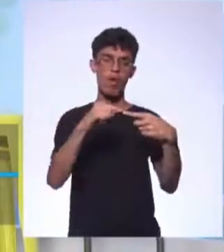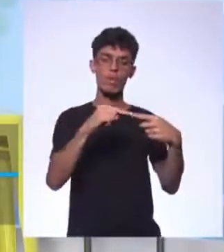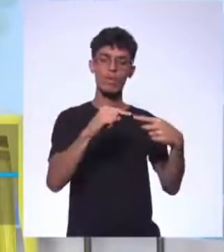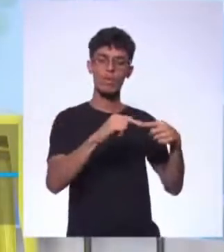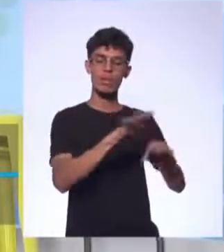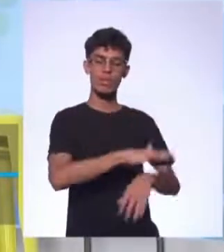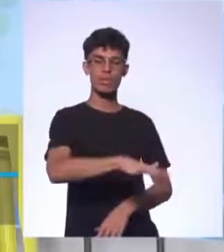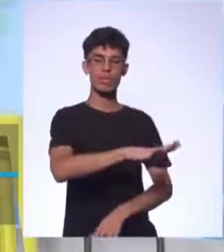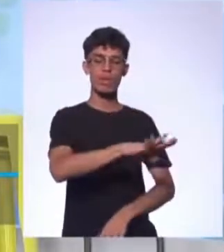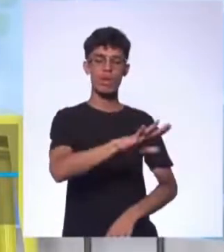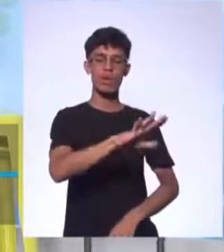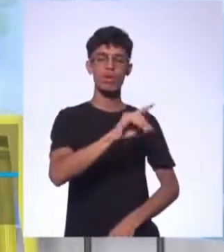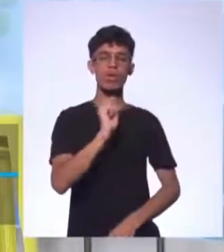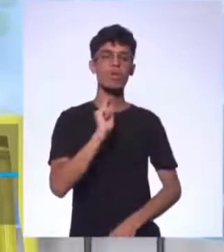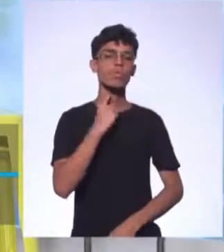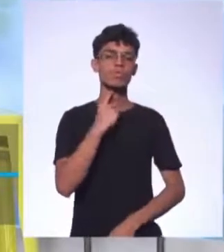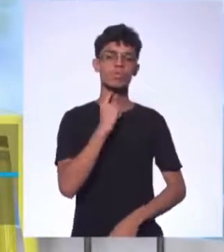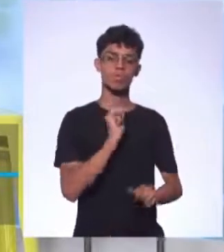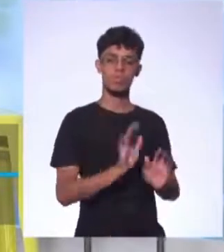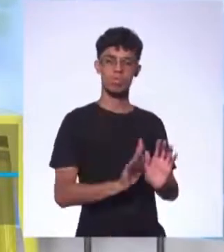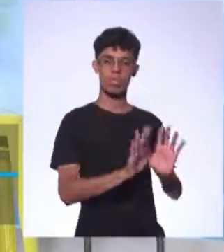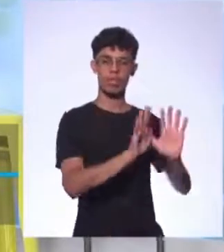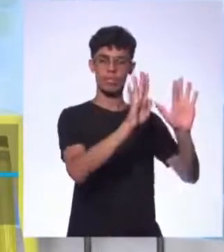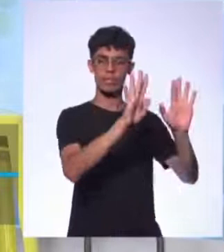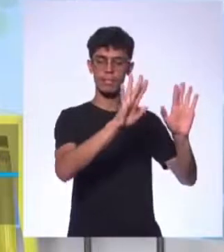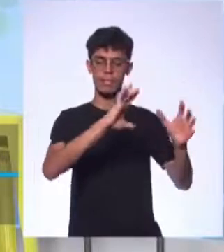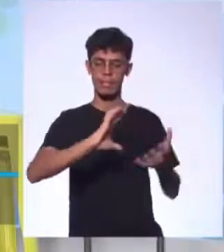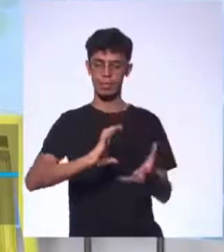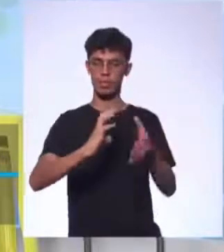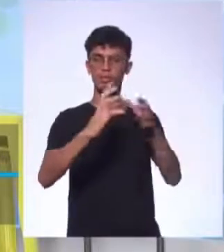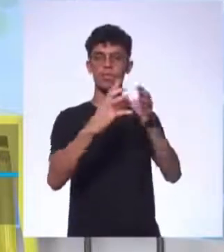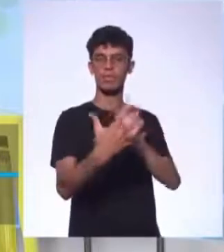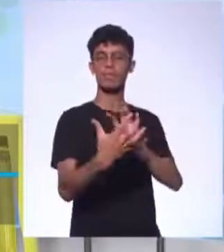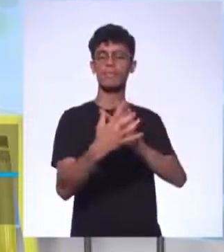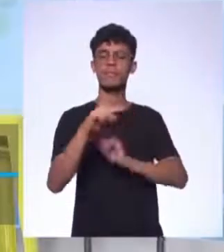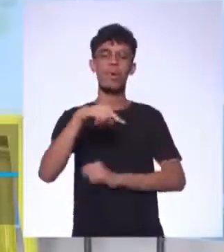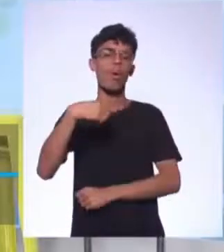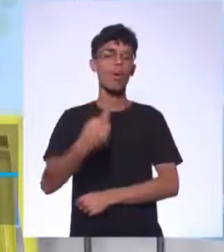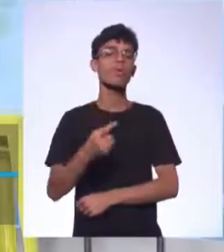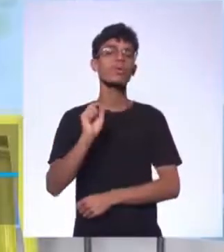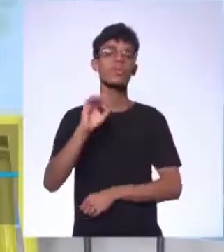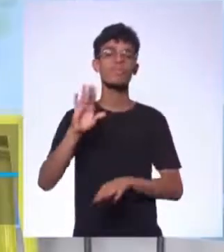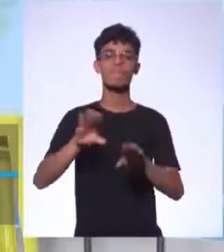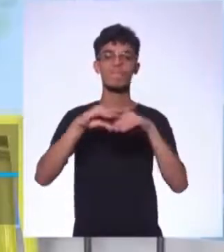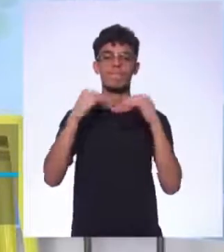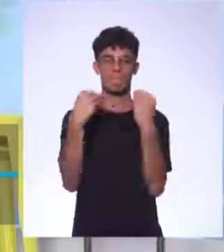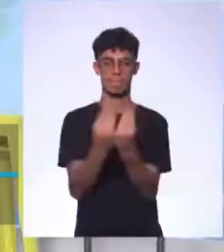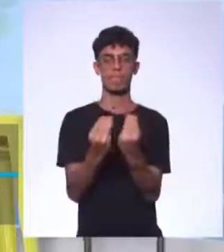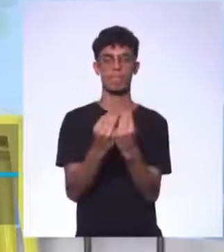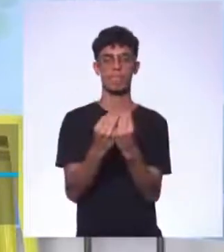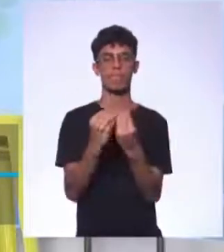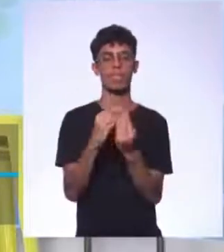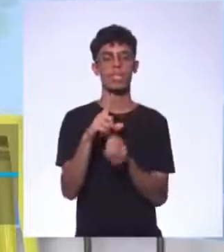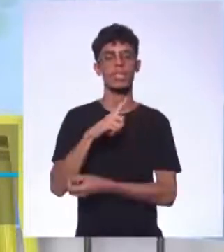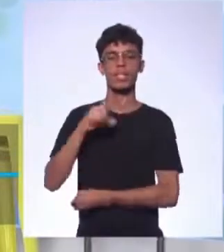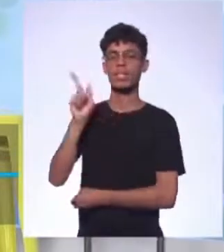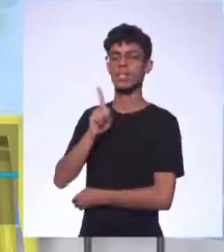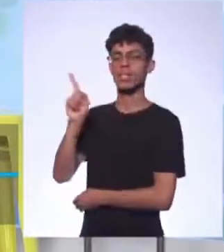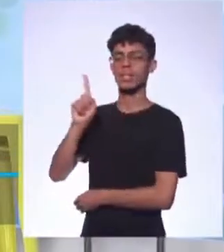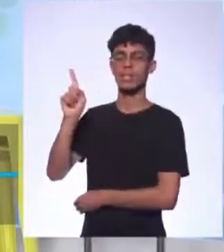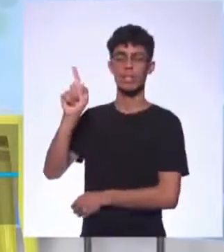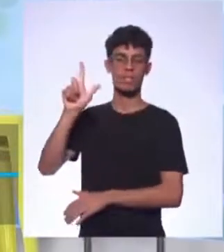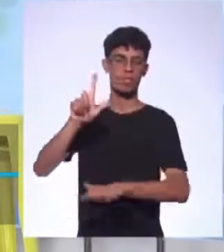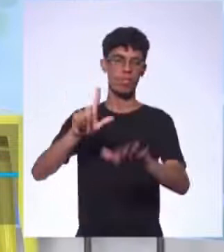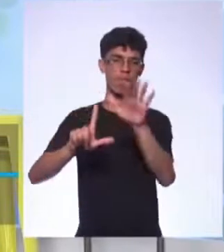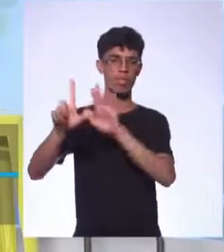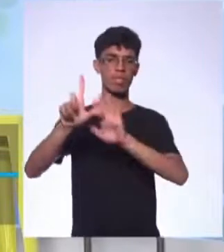transformando essas moléculas em outras substâncias, ok? Então eu tenho aqui a molécula de água.